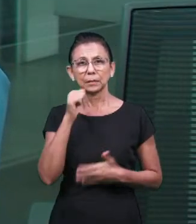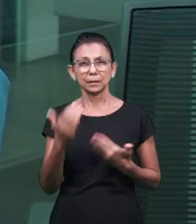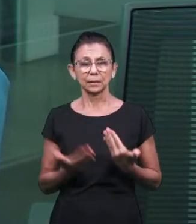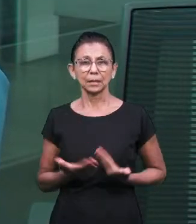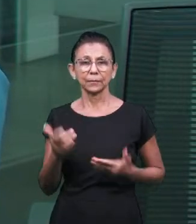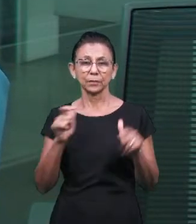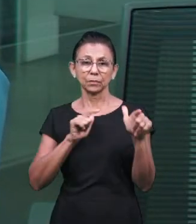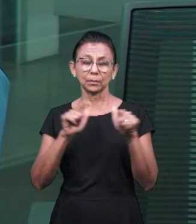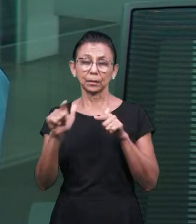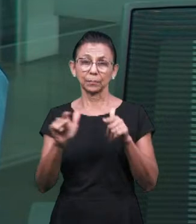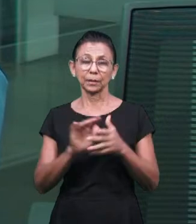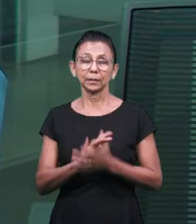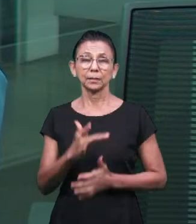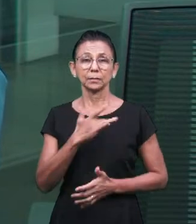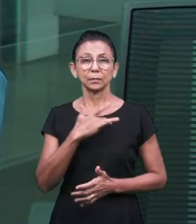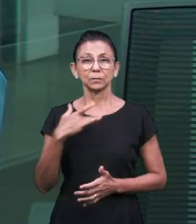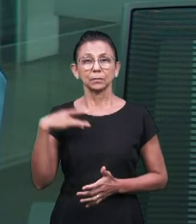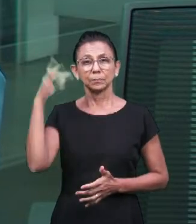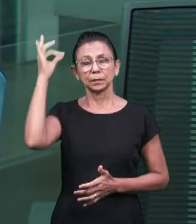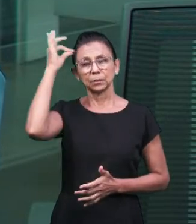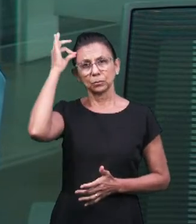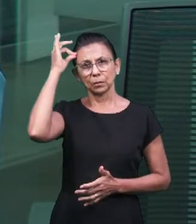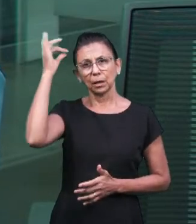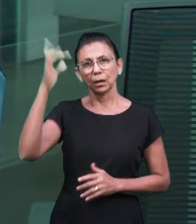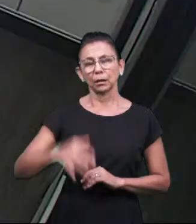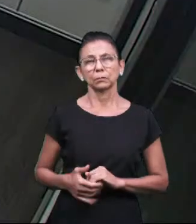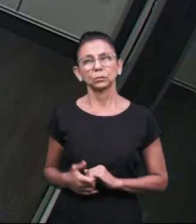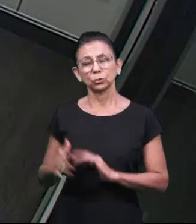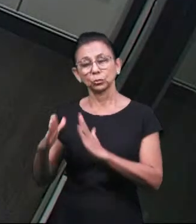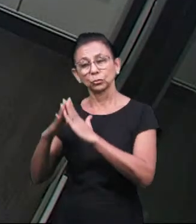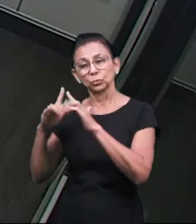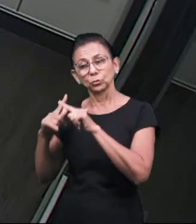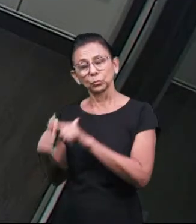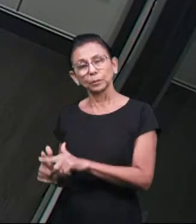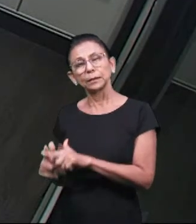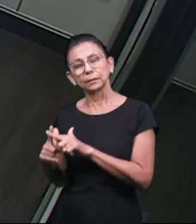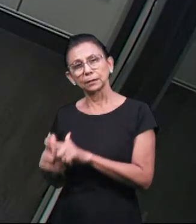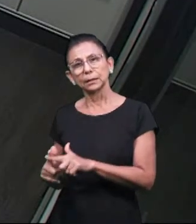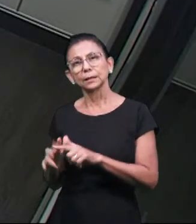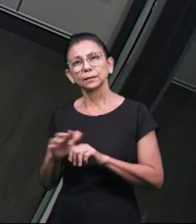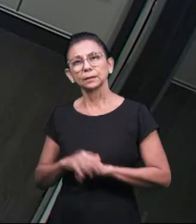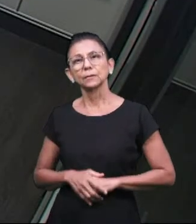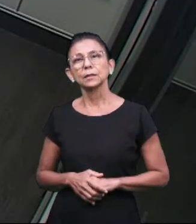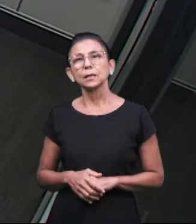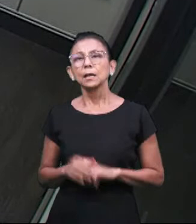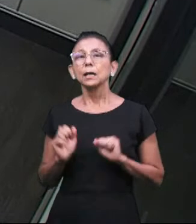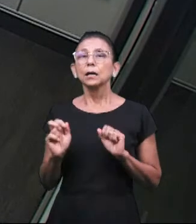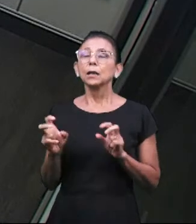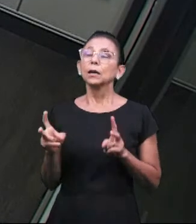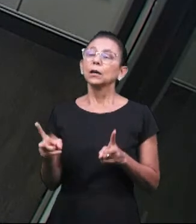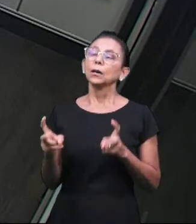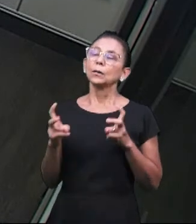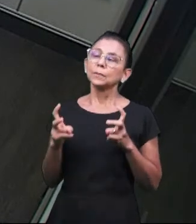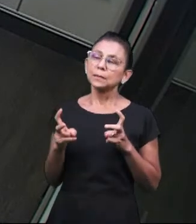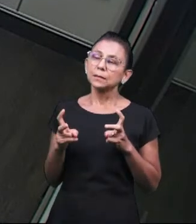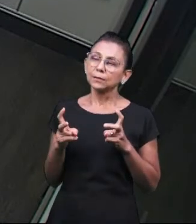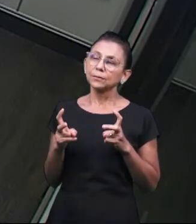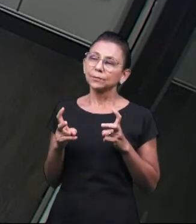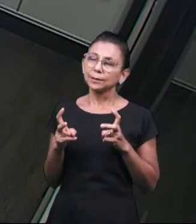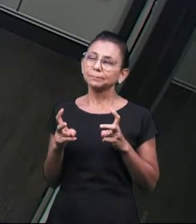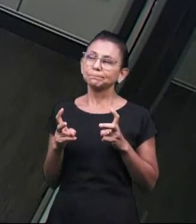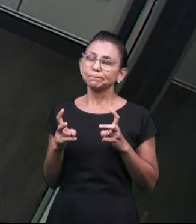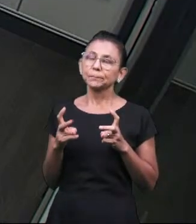saúde espiritual de uma igreja, ela pode ser facilmente medida pelo trabalho de senhoras.